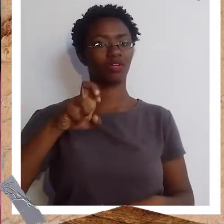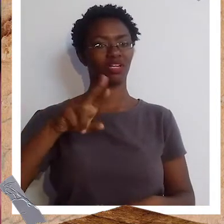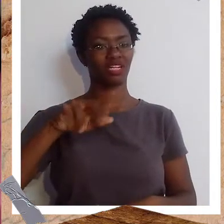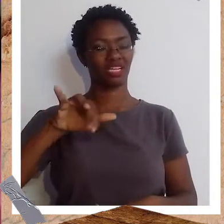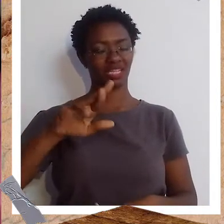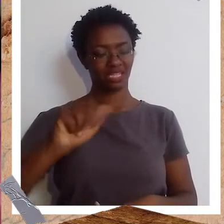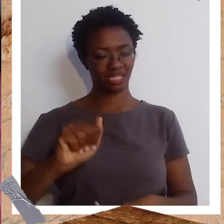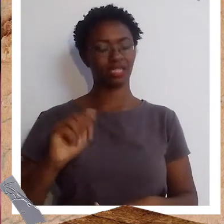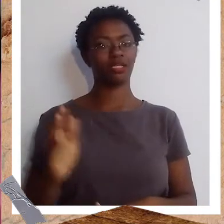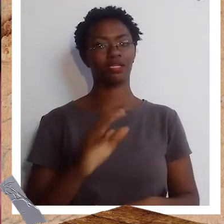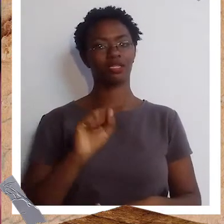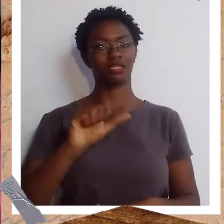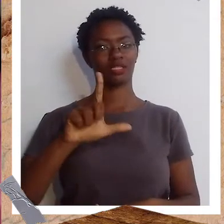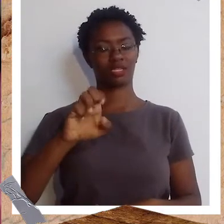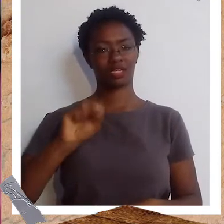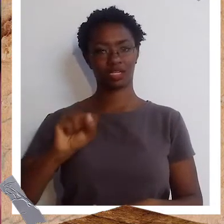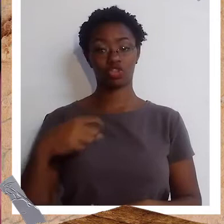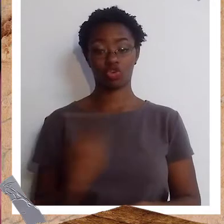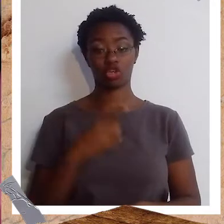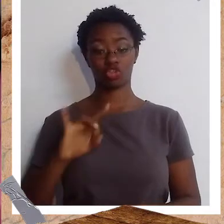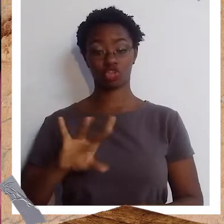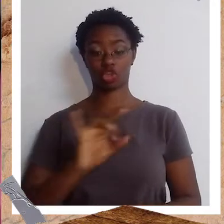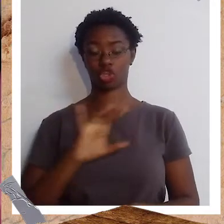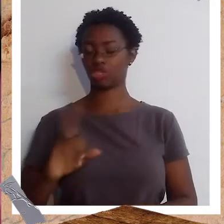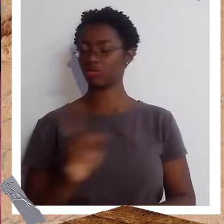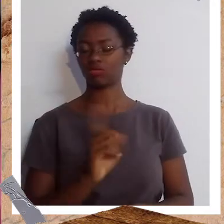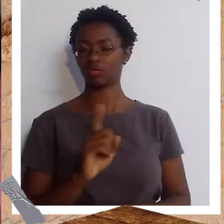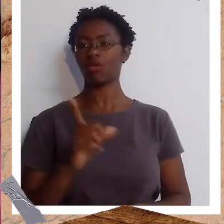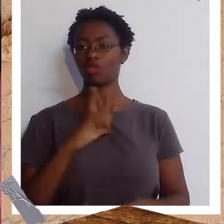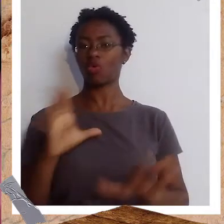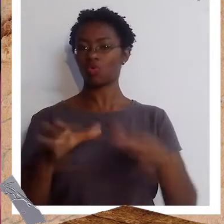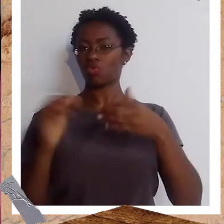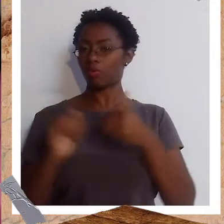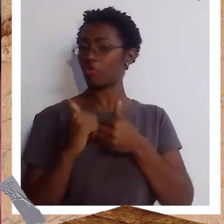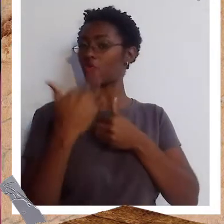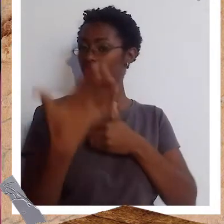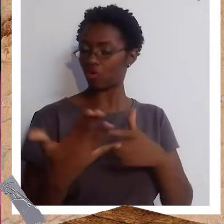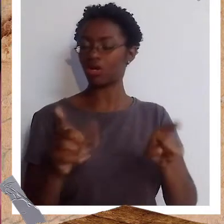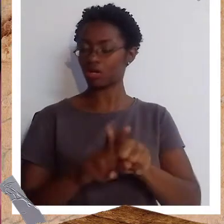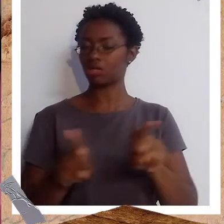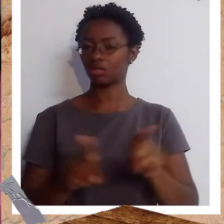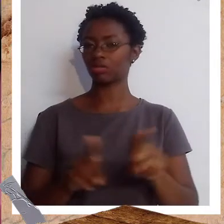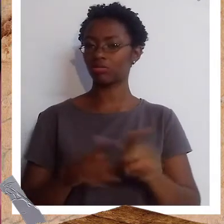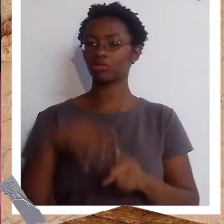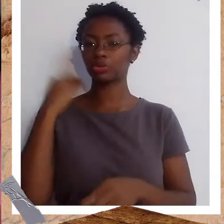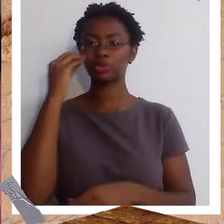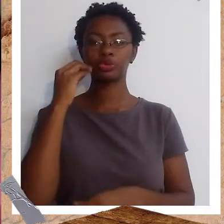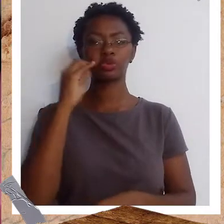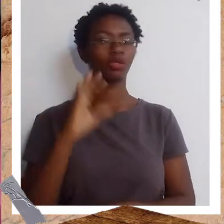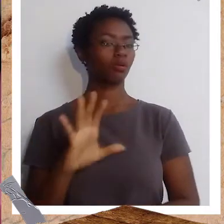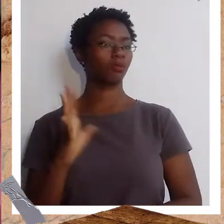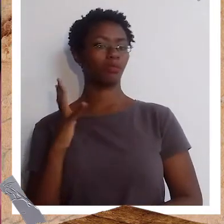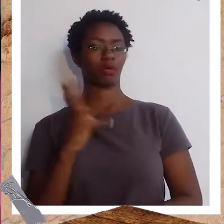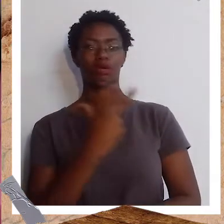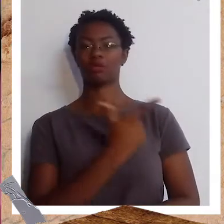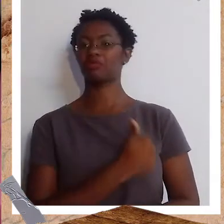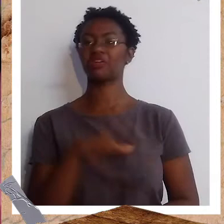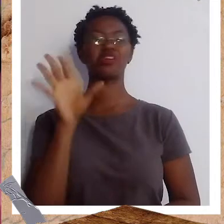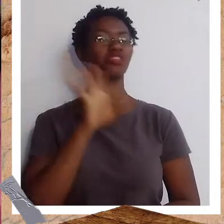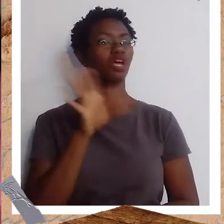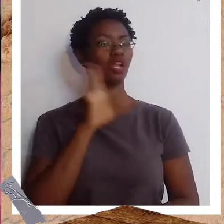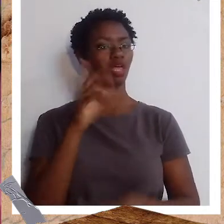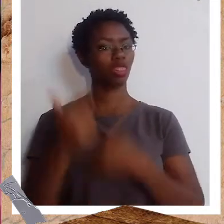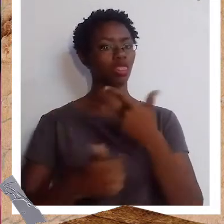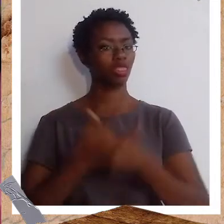estamos sozinhos e sozinhos lá. É uma equipe externa que tem sido uma experiência muito gratificante, muito bacana trabalhar